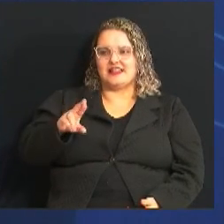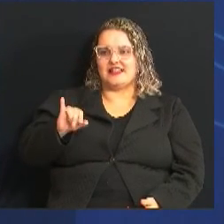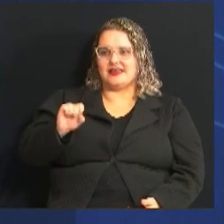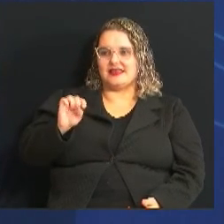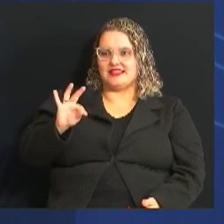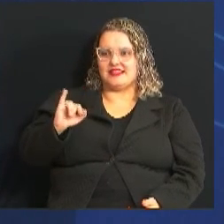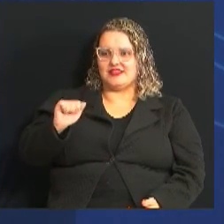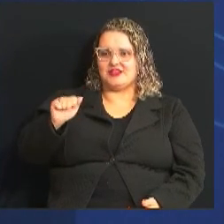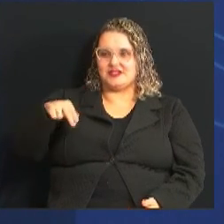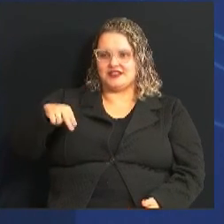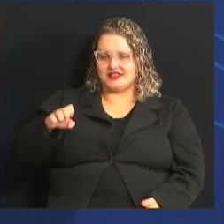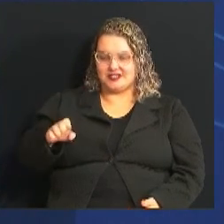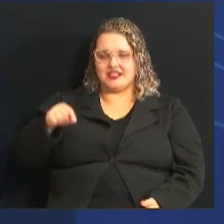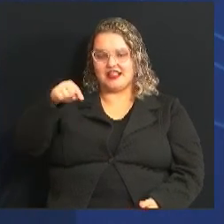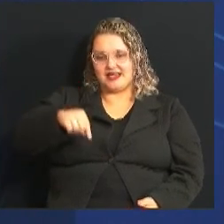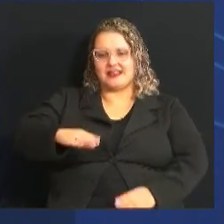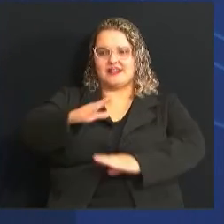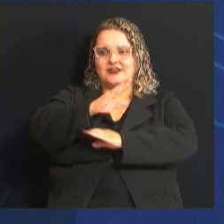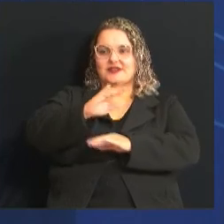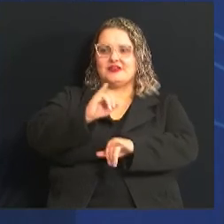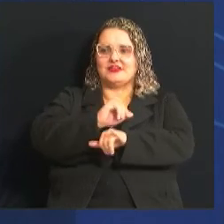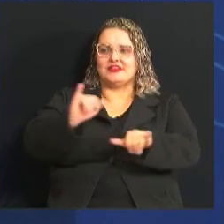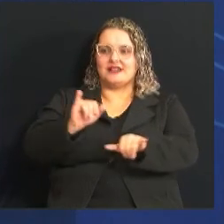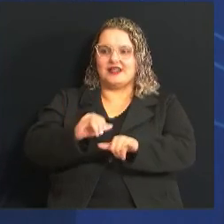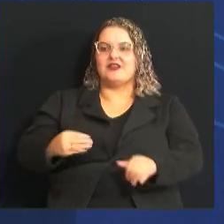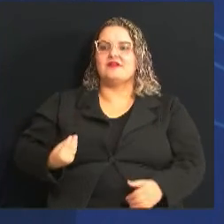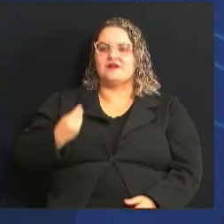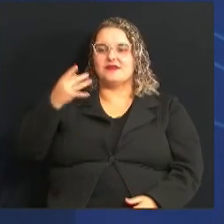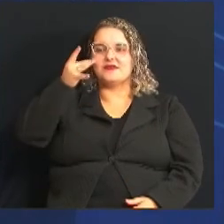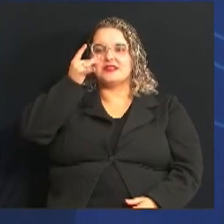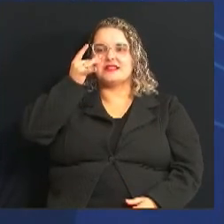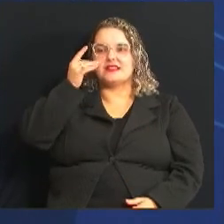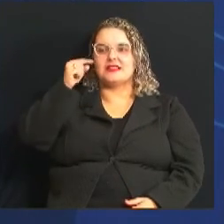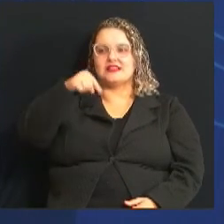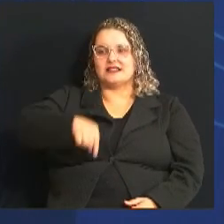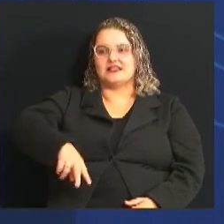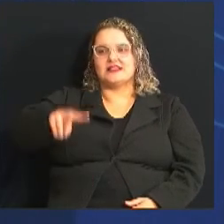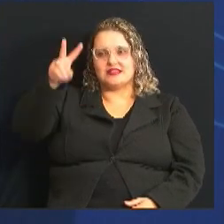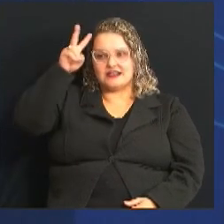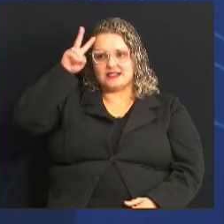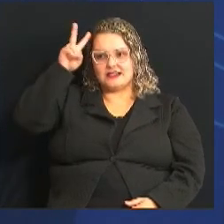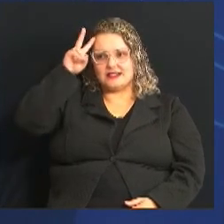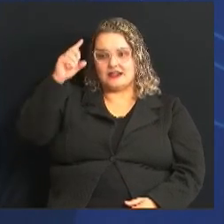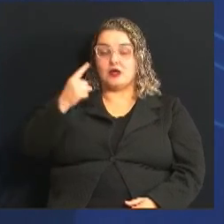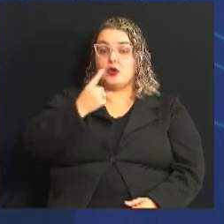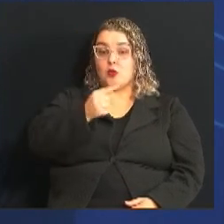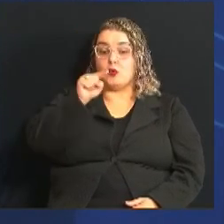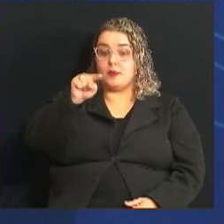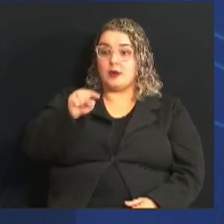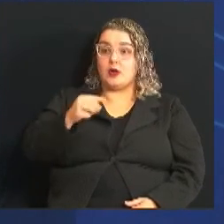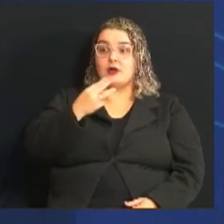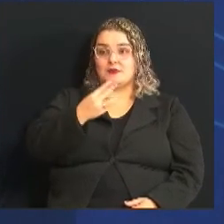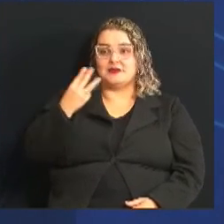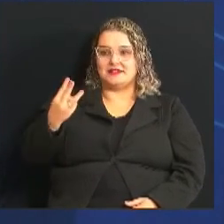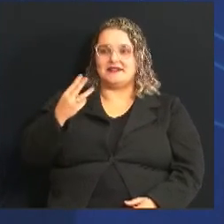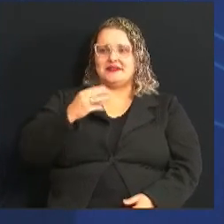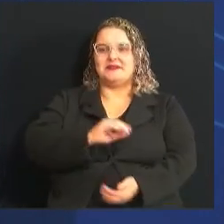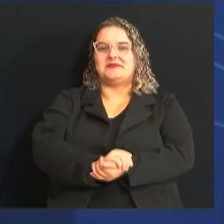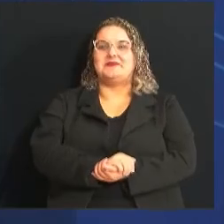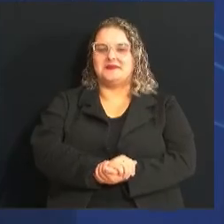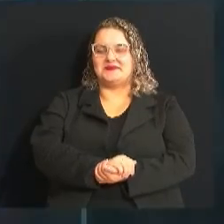Cristiane Assunção aqui no nosso Câmara Notícia, ao vivo nesta segunda-feira, 1h33 agora.